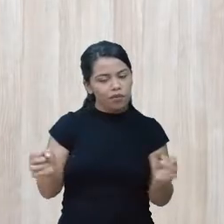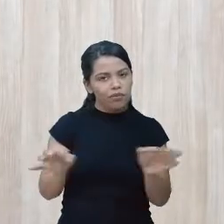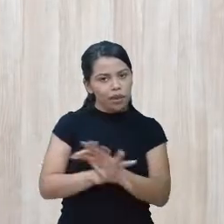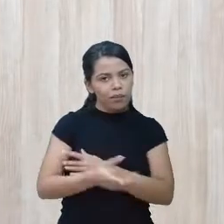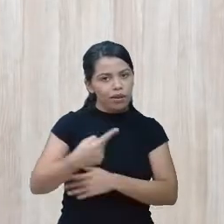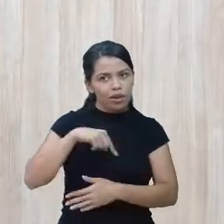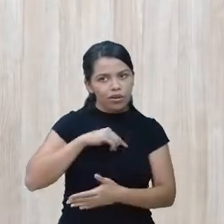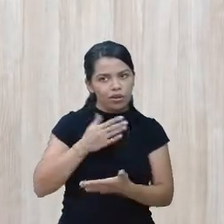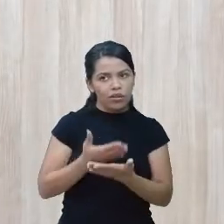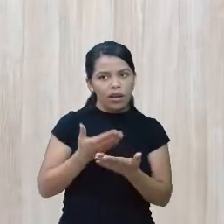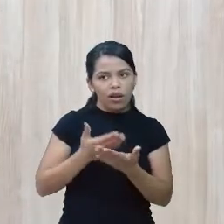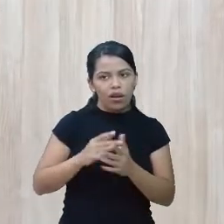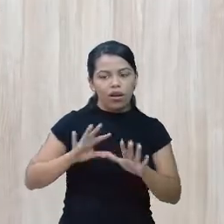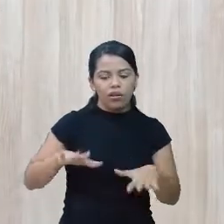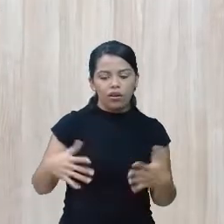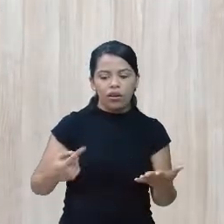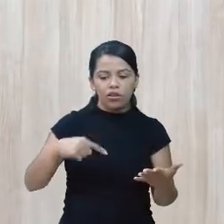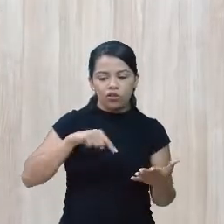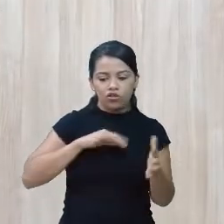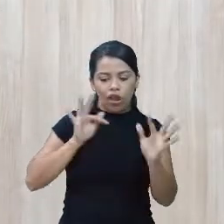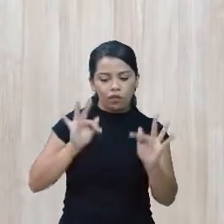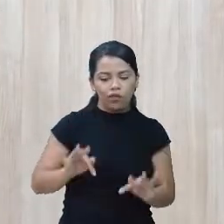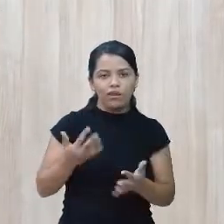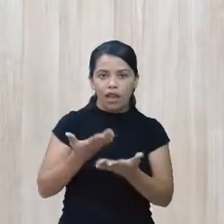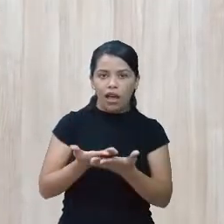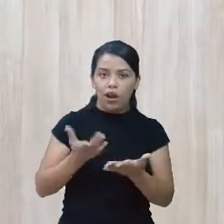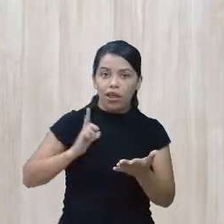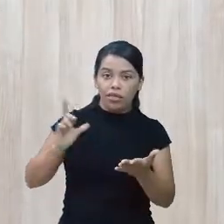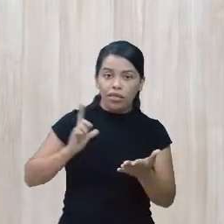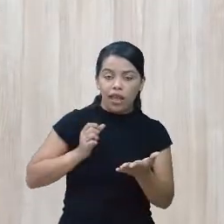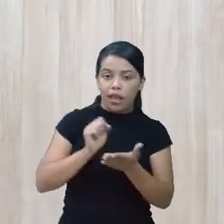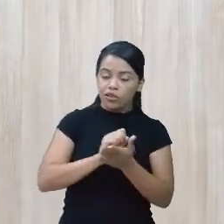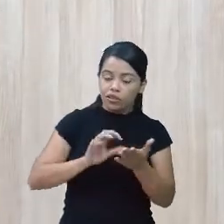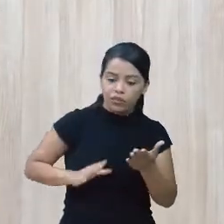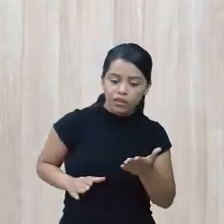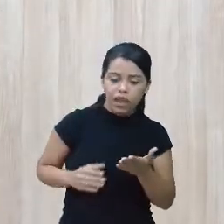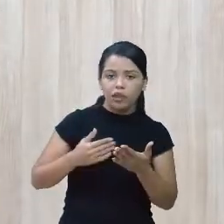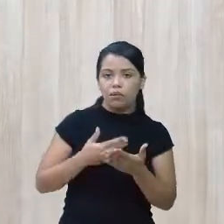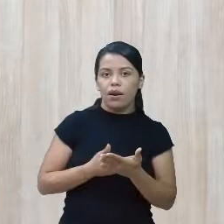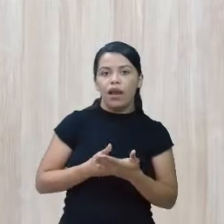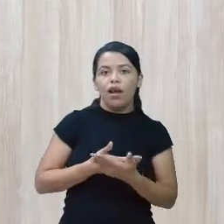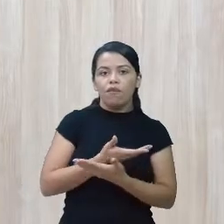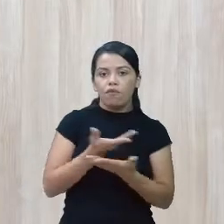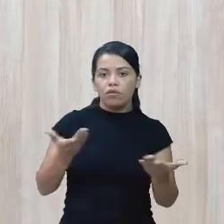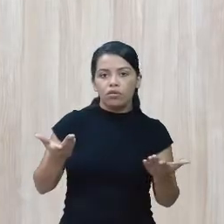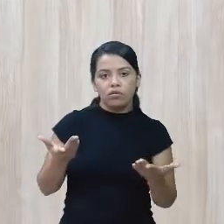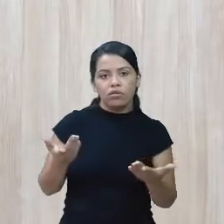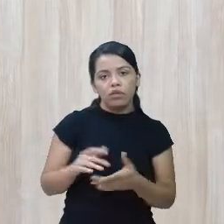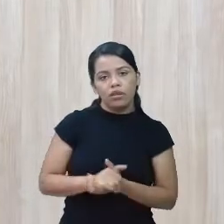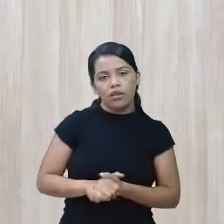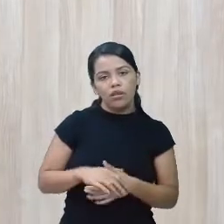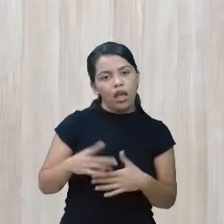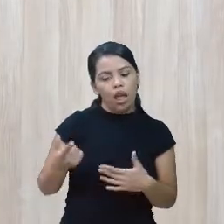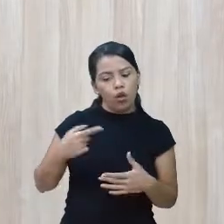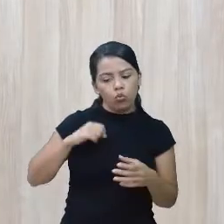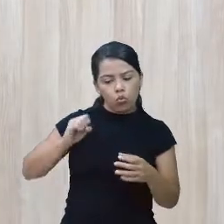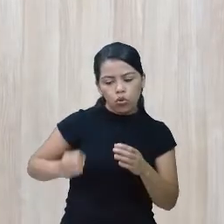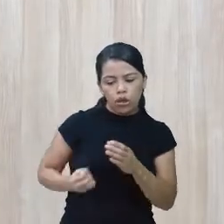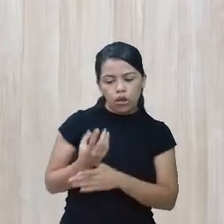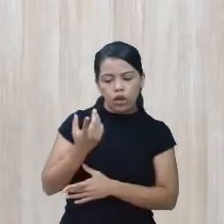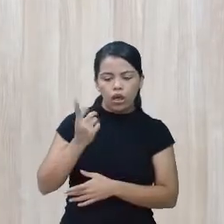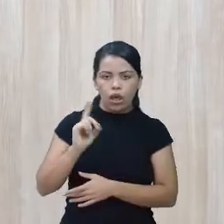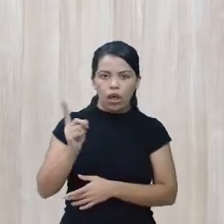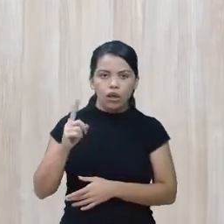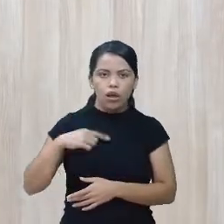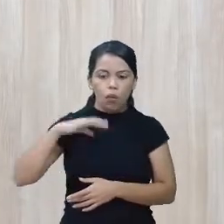fim. E aí eu tenho uma atividadezinha para vocês. Essa atividade foi bolada, não fui eu que inventei, eu peguei essa atividade, uma